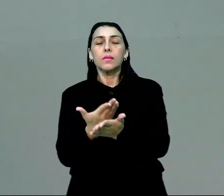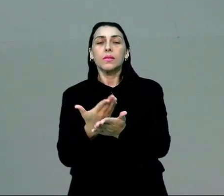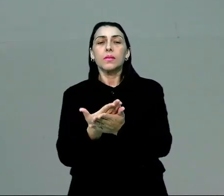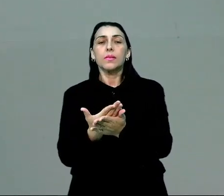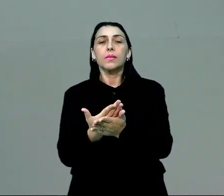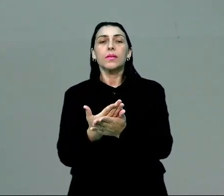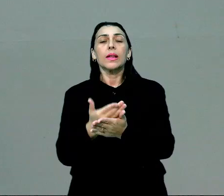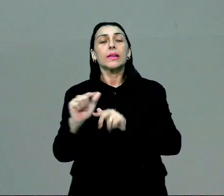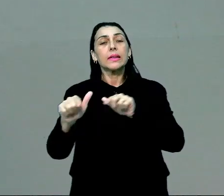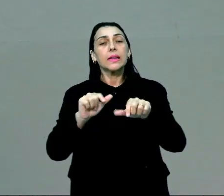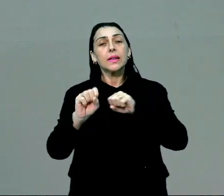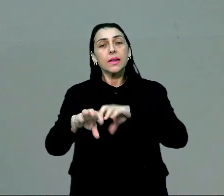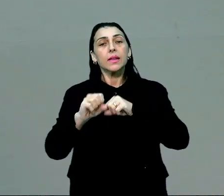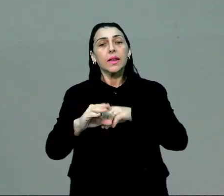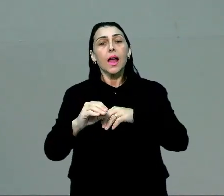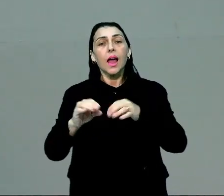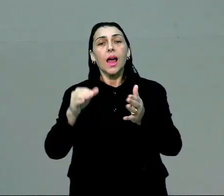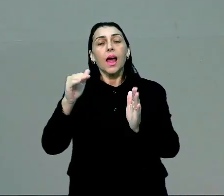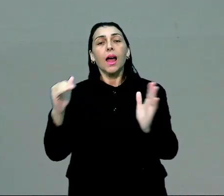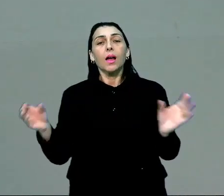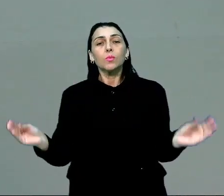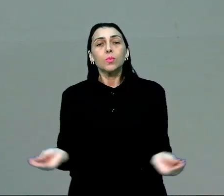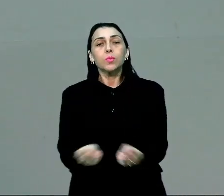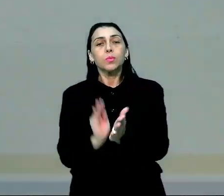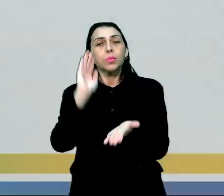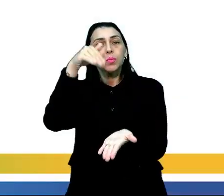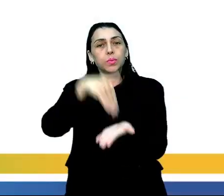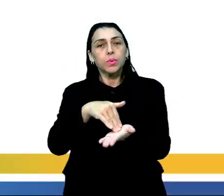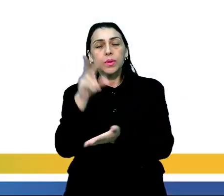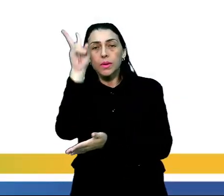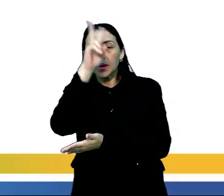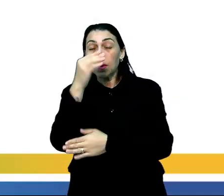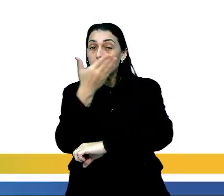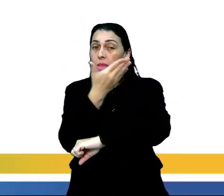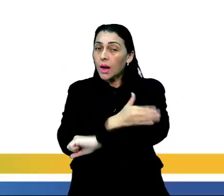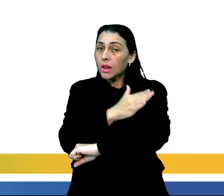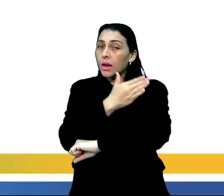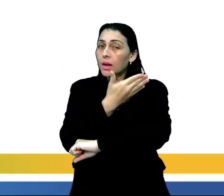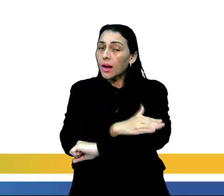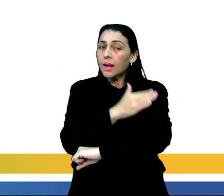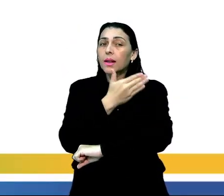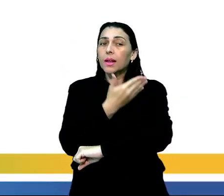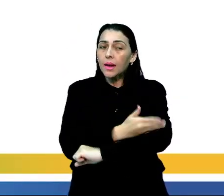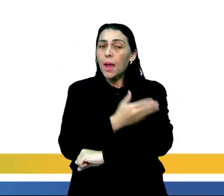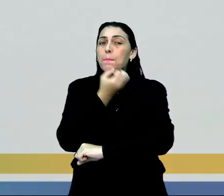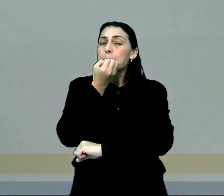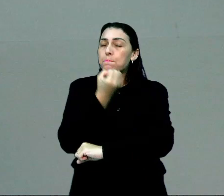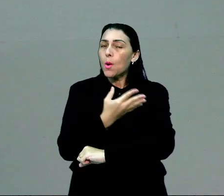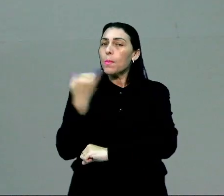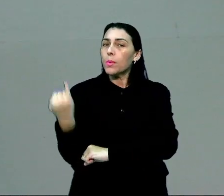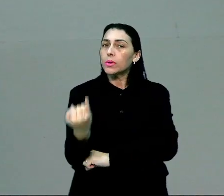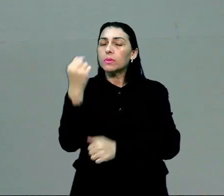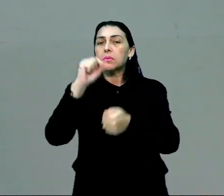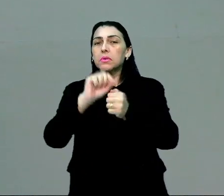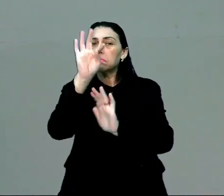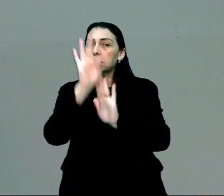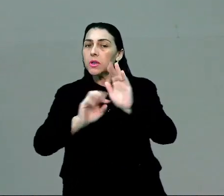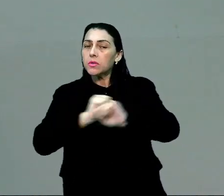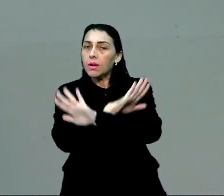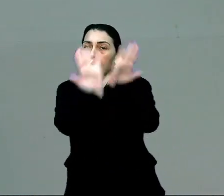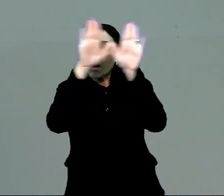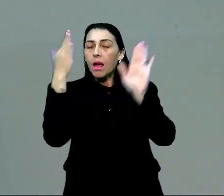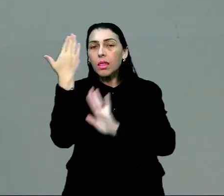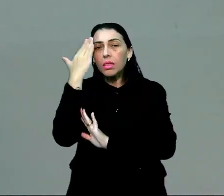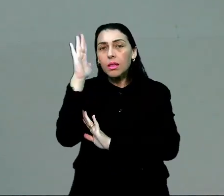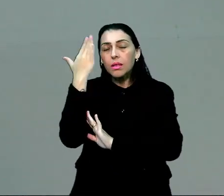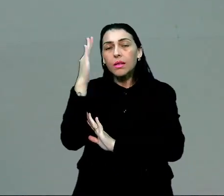aulas nós iremos trabalhar a conclusão. Lembrando que treinar e treinar é importante. Isso significa